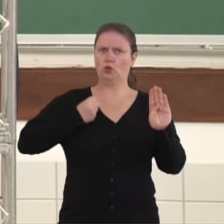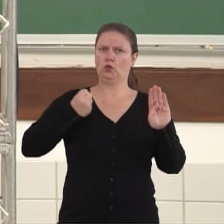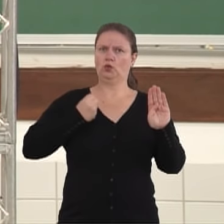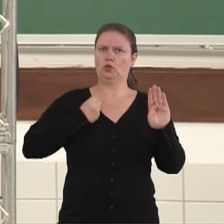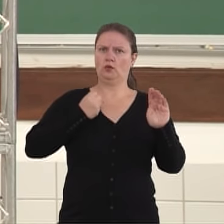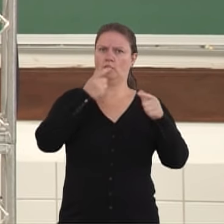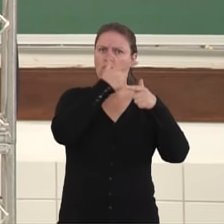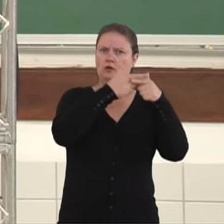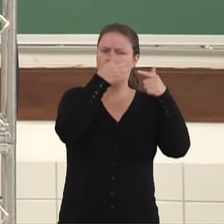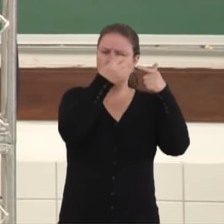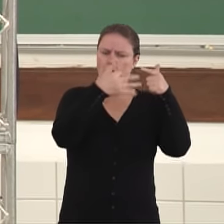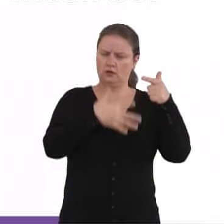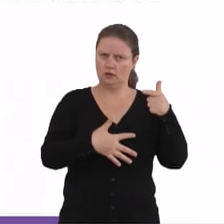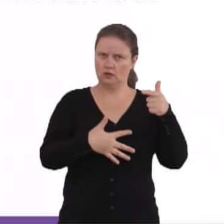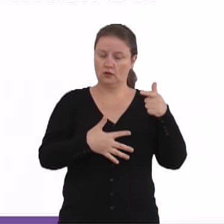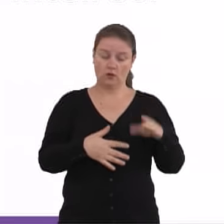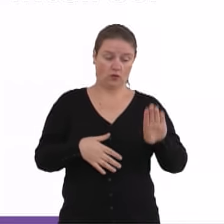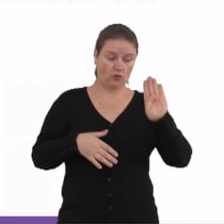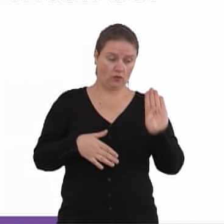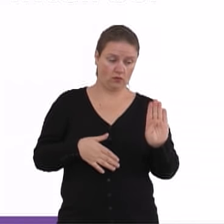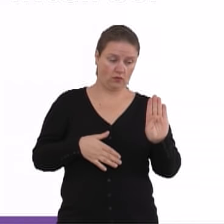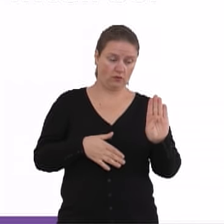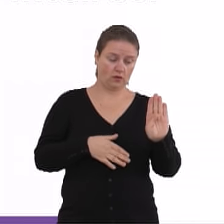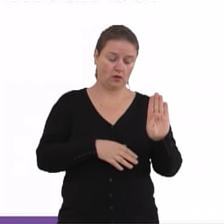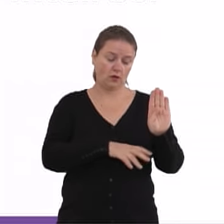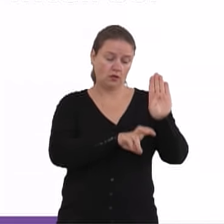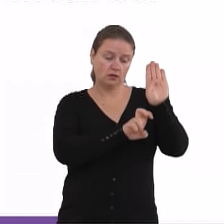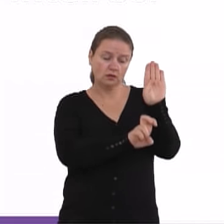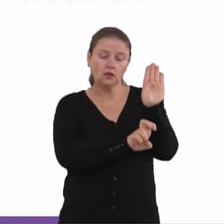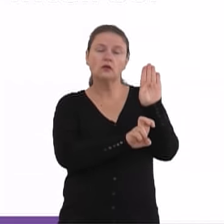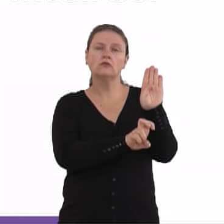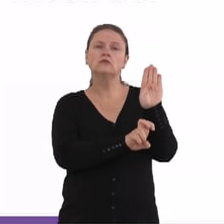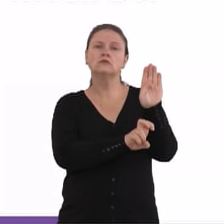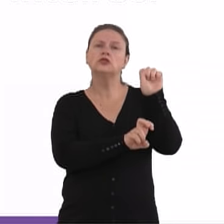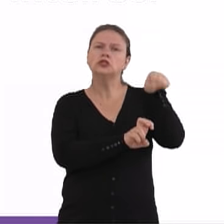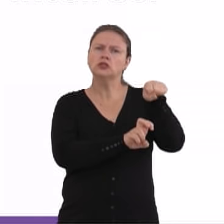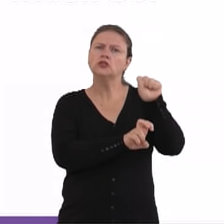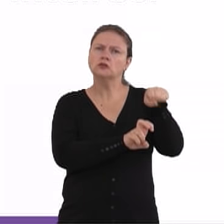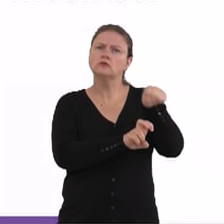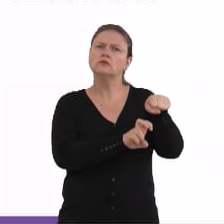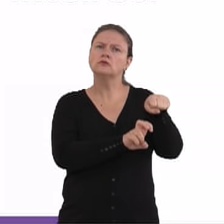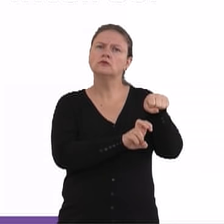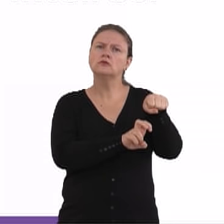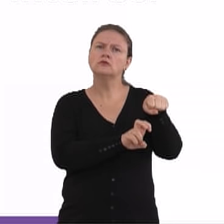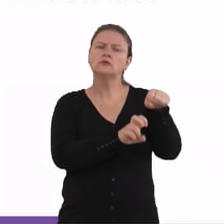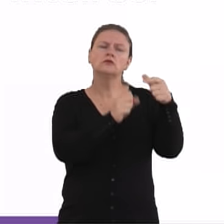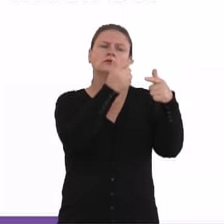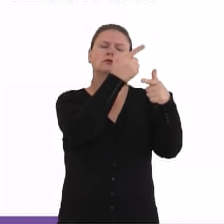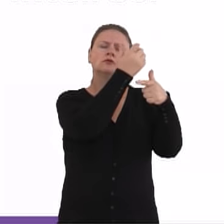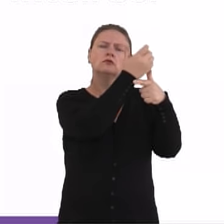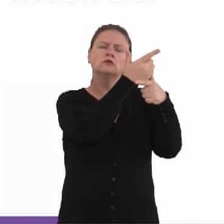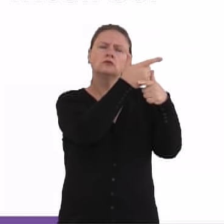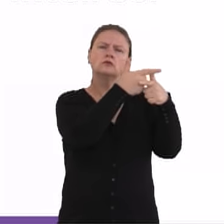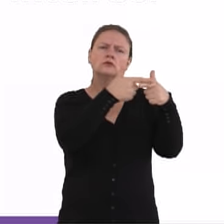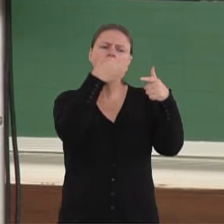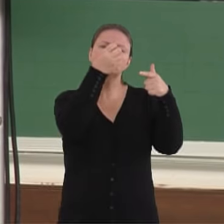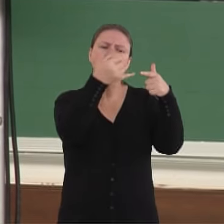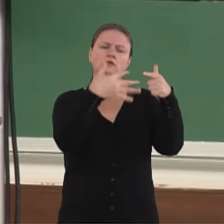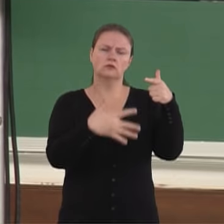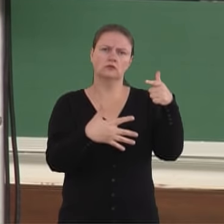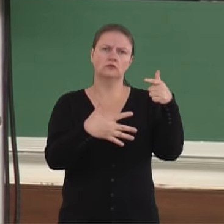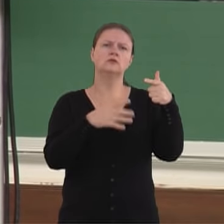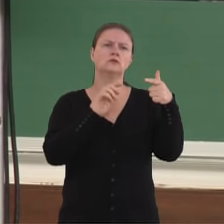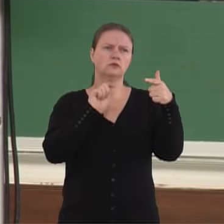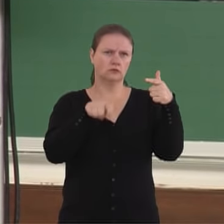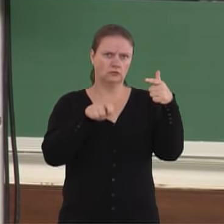B está em cima do 5, então ele é racional porque ele pode ser representado na forma de fração